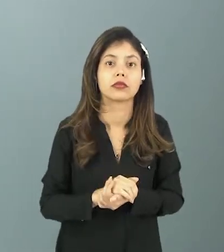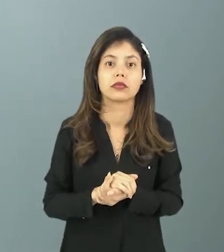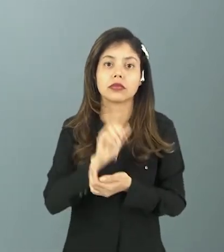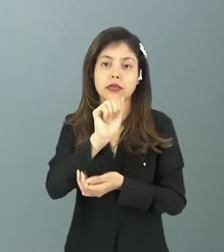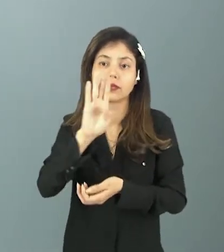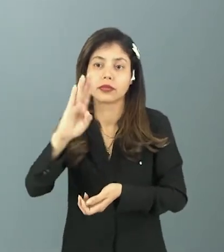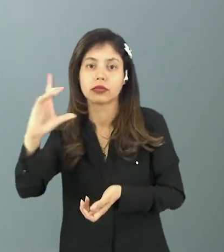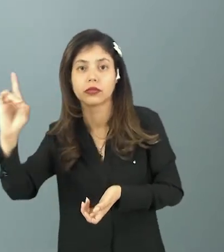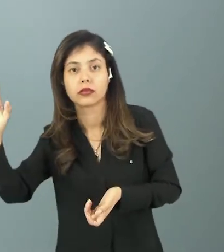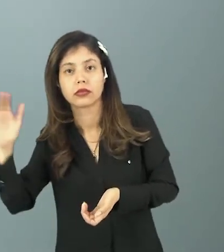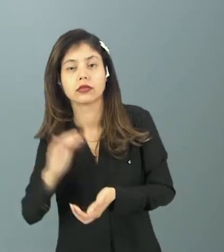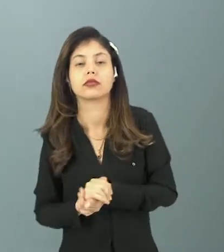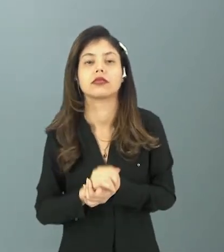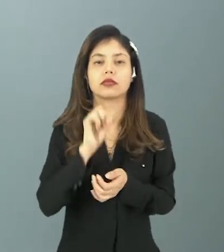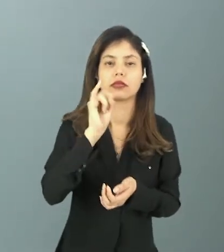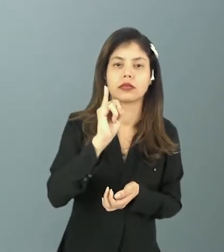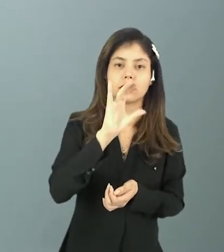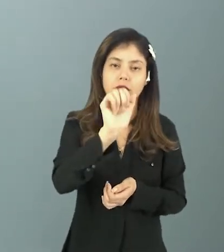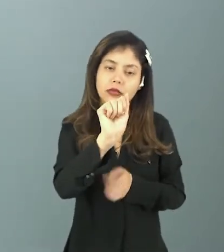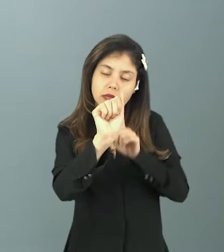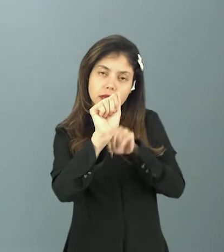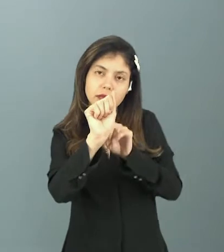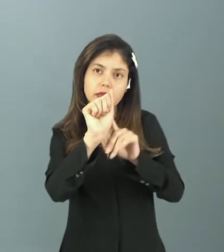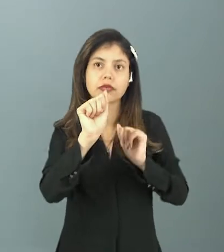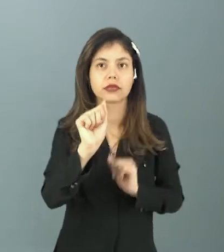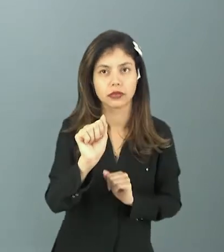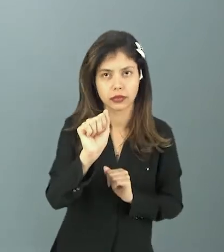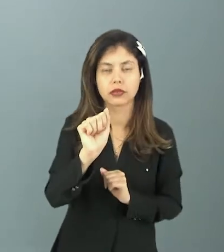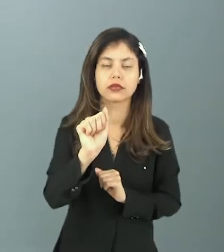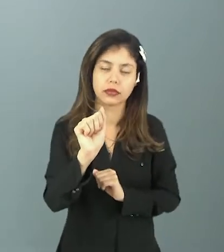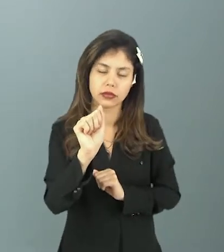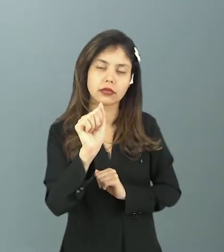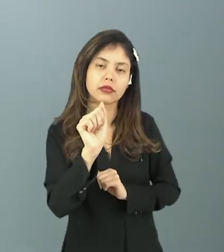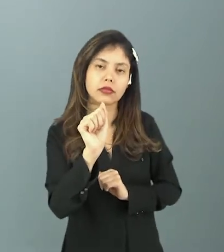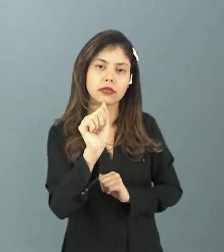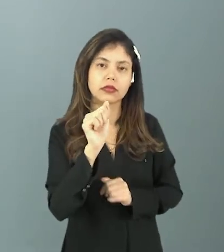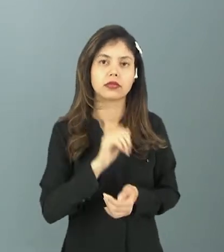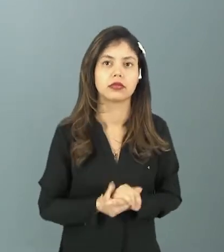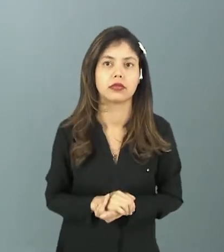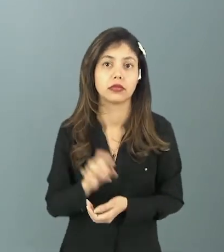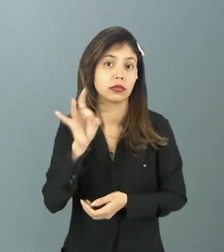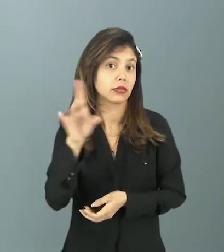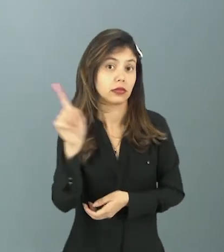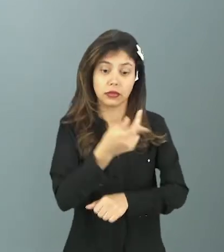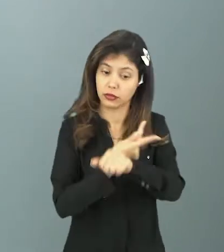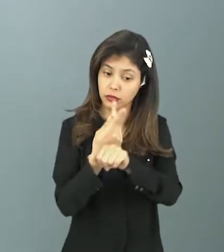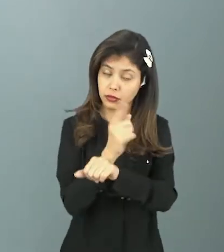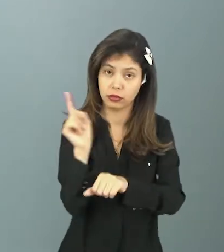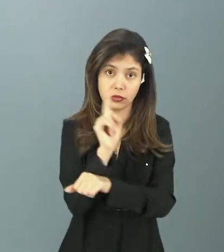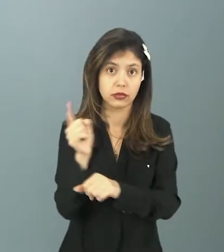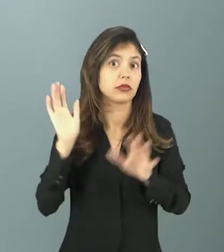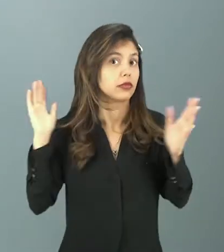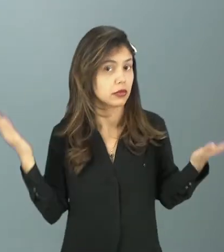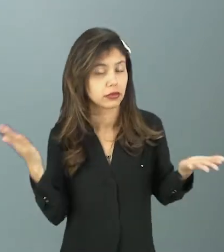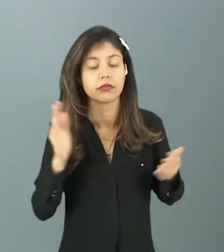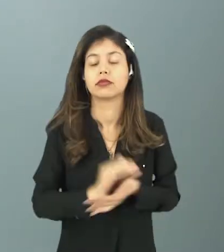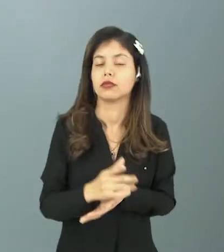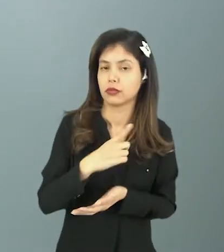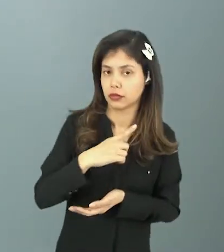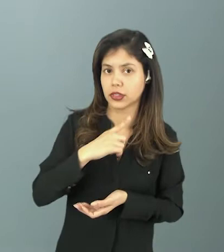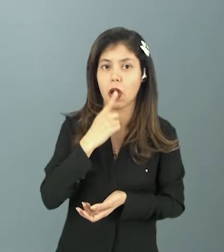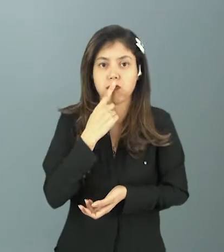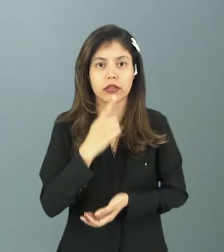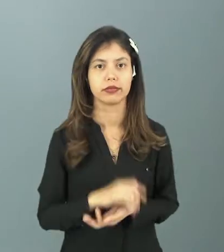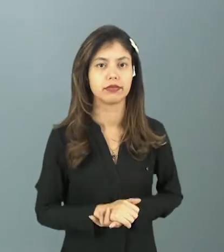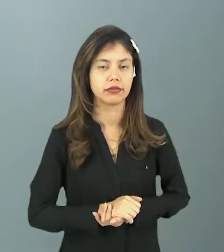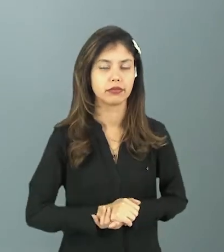alfabética. Se a palavra começa com A, você vai lá, abre na página que está o A. E não é assim que nós procuramos, embora esteja lá próximo,